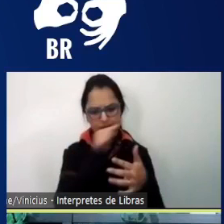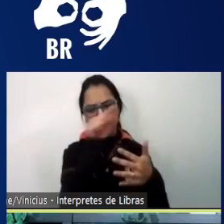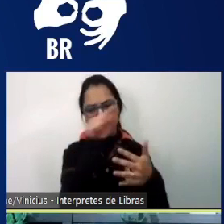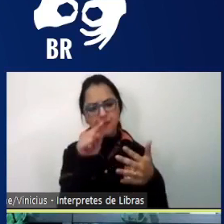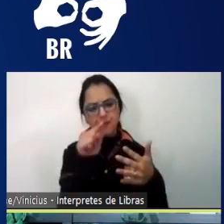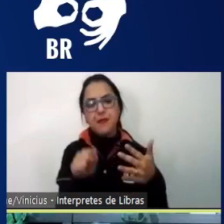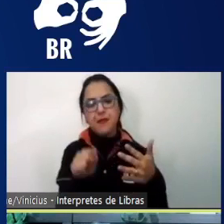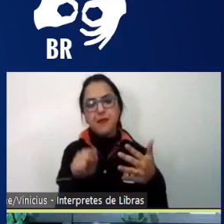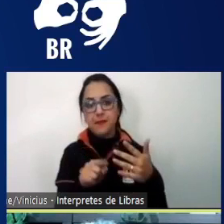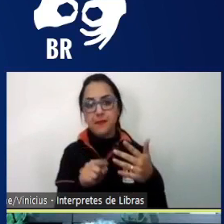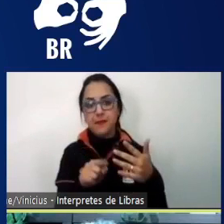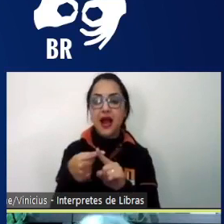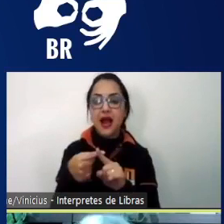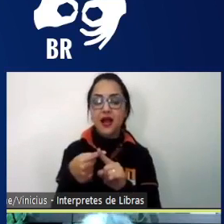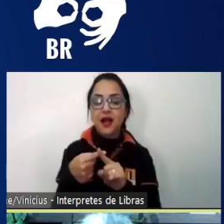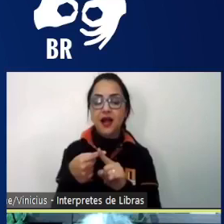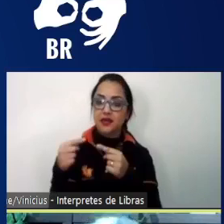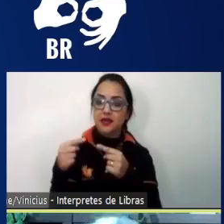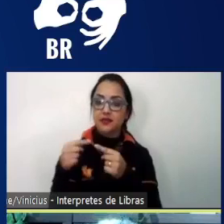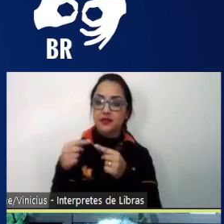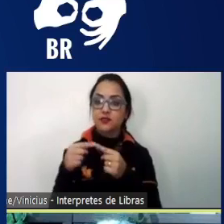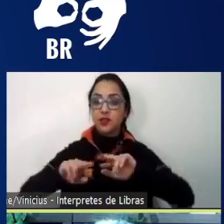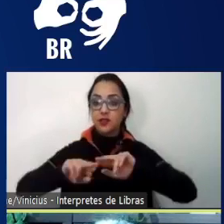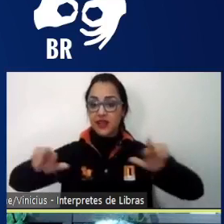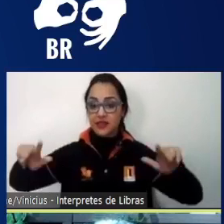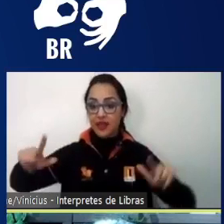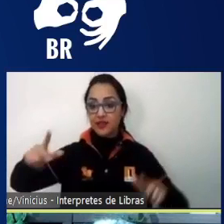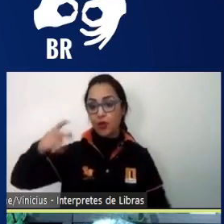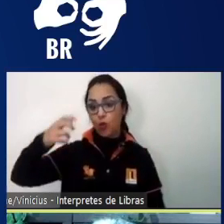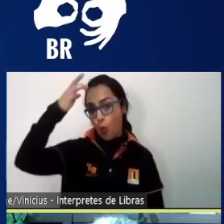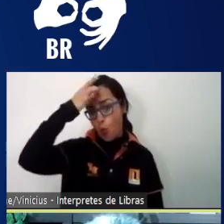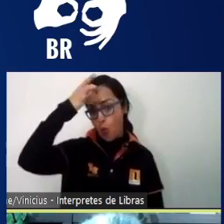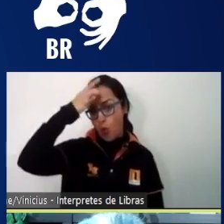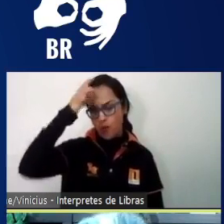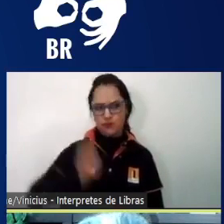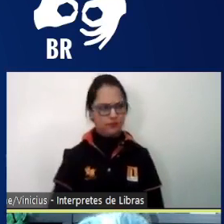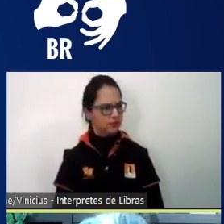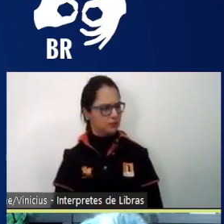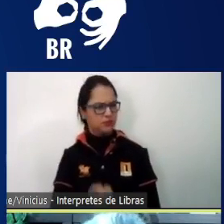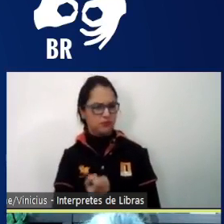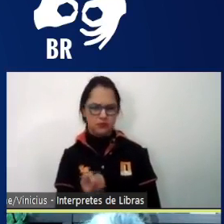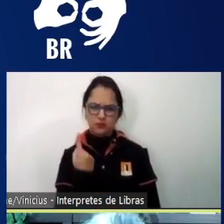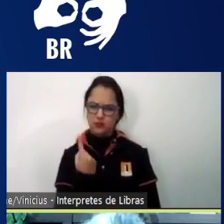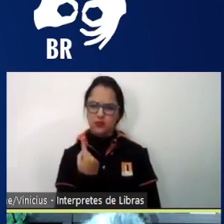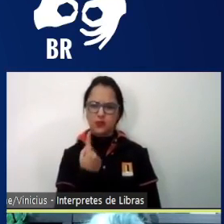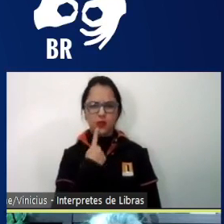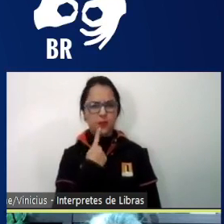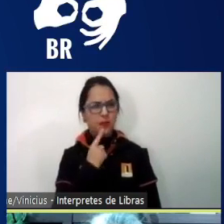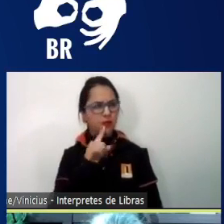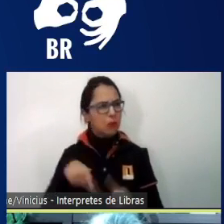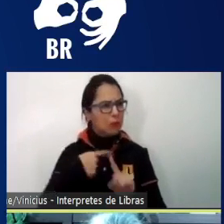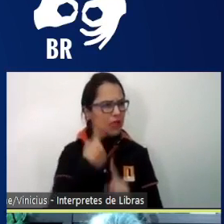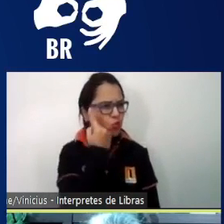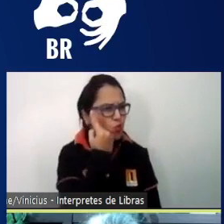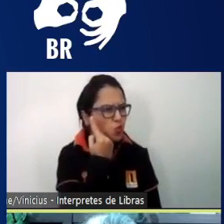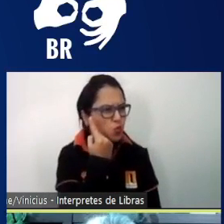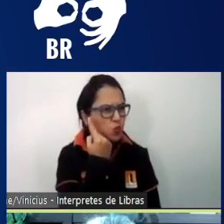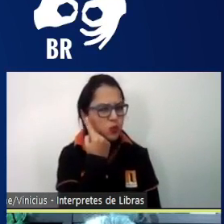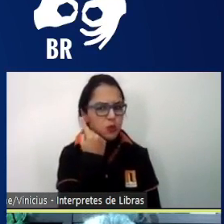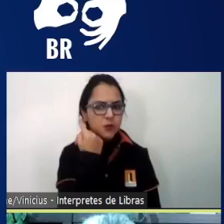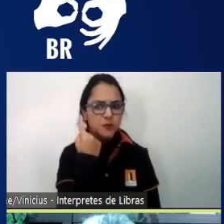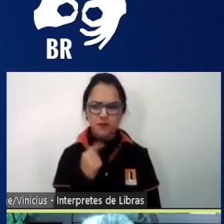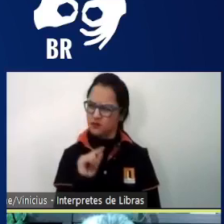a diversidade cognitiva. Muitos devem, nesse momento, estar pensando, meu Deus, mais uma. O